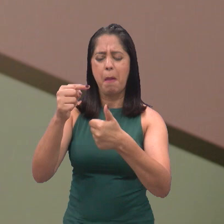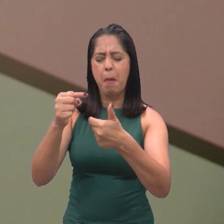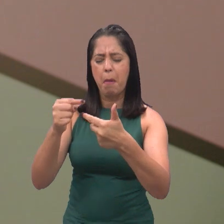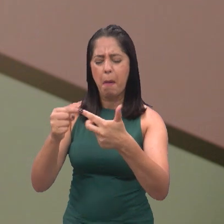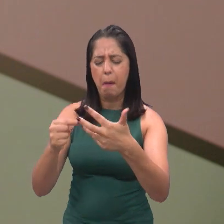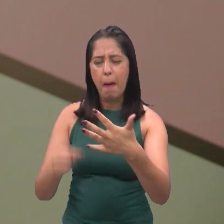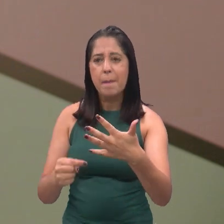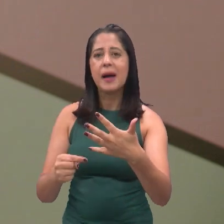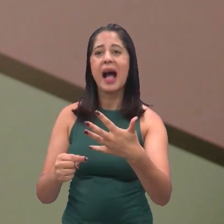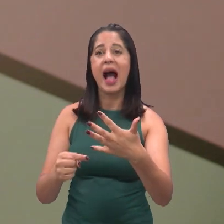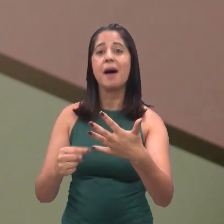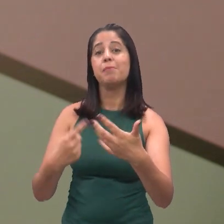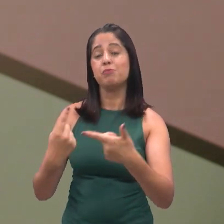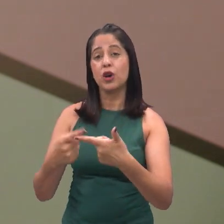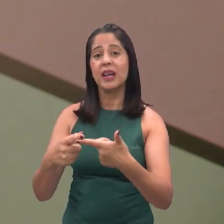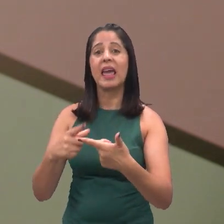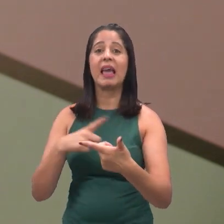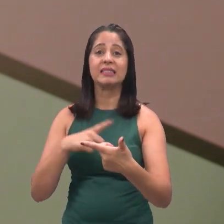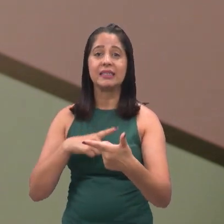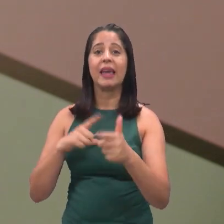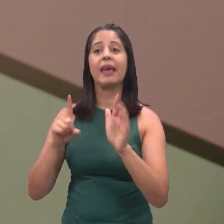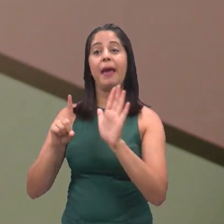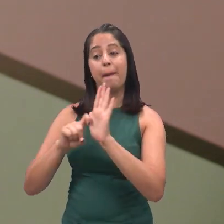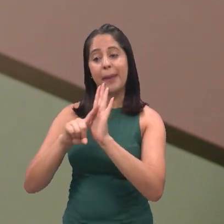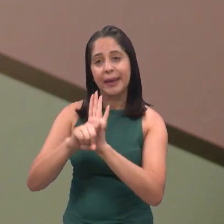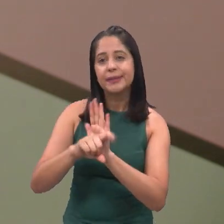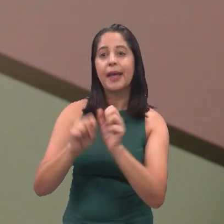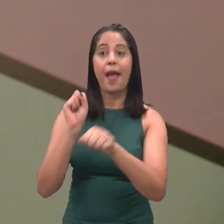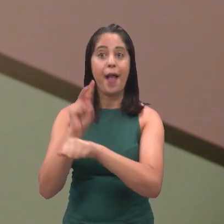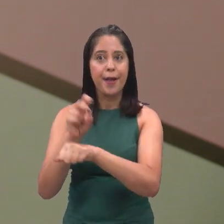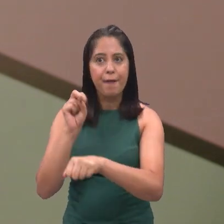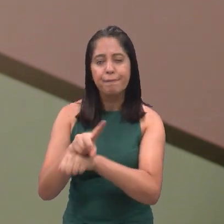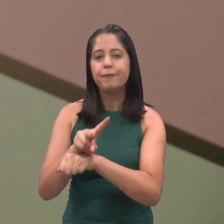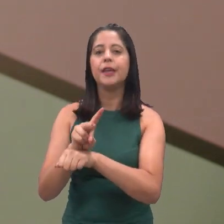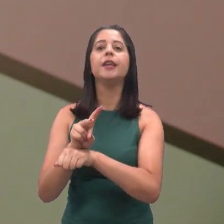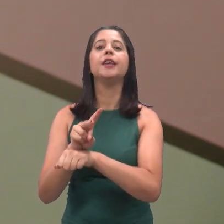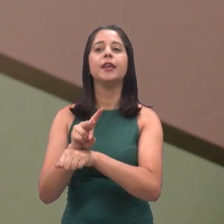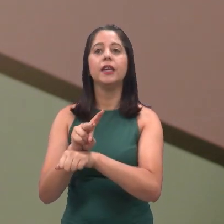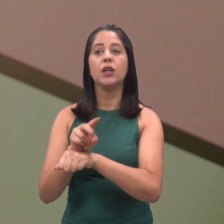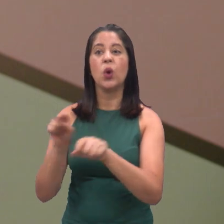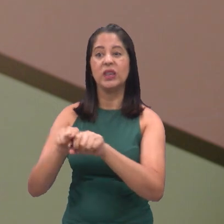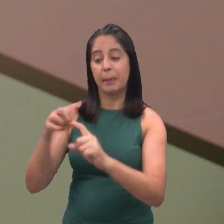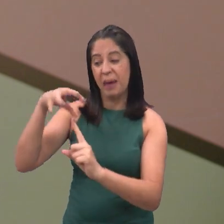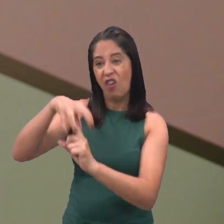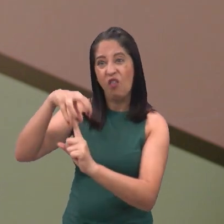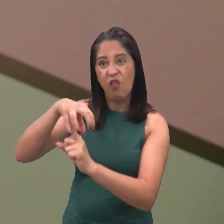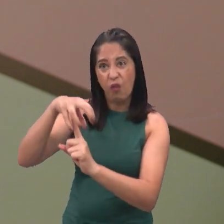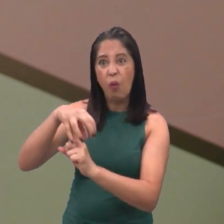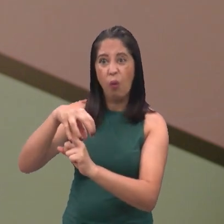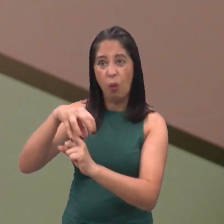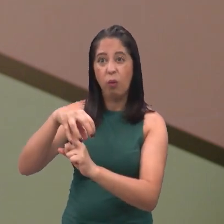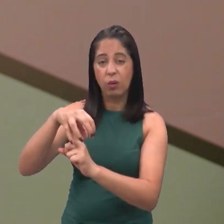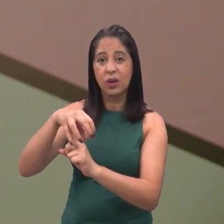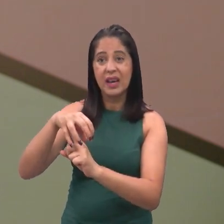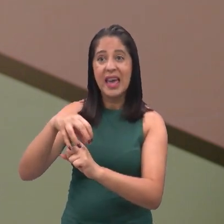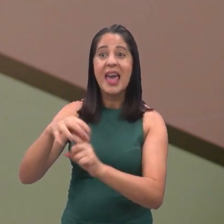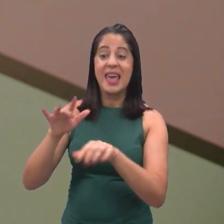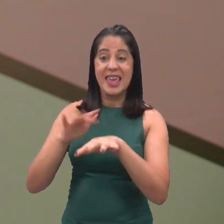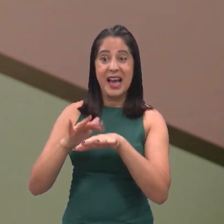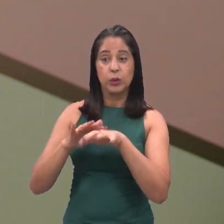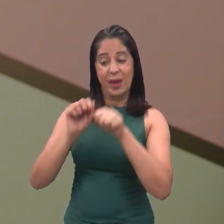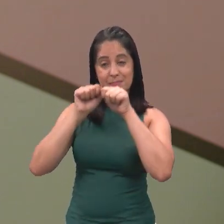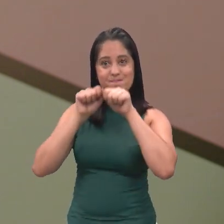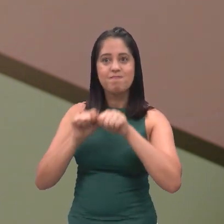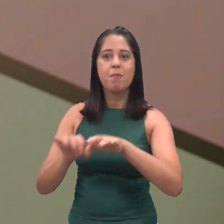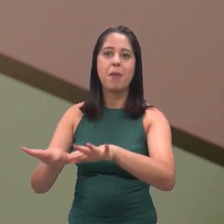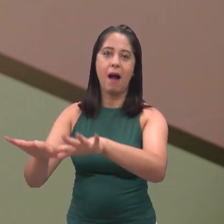tipos de micro-organismo. Então, pode ser provocada por vírus, por bactéria, por fungo, e são doenças que são transmissíveis. Então,